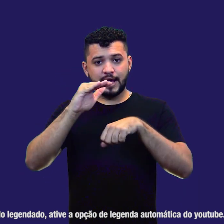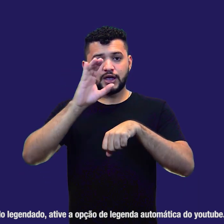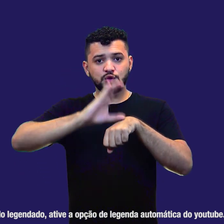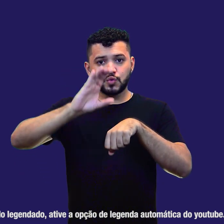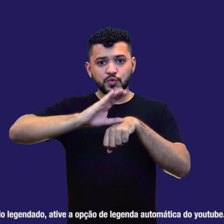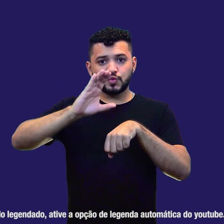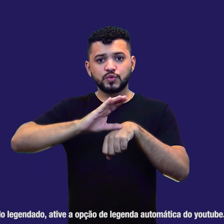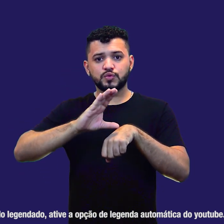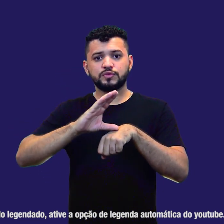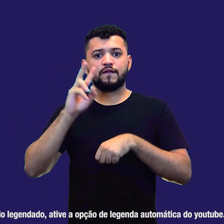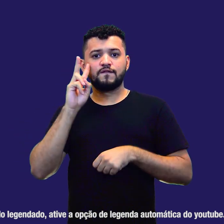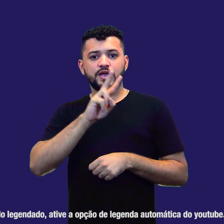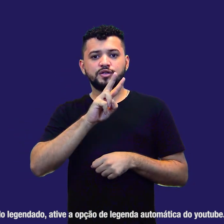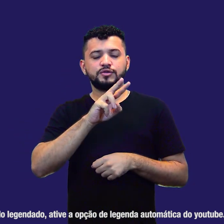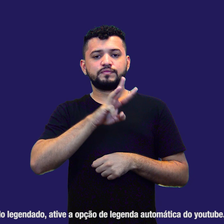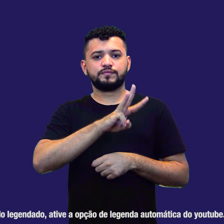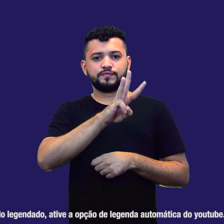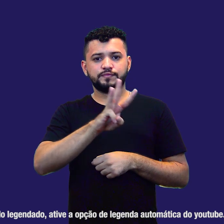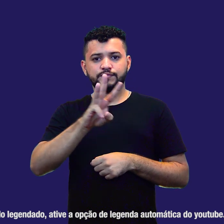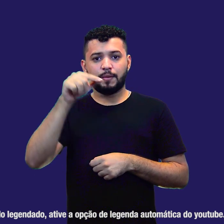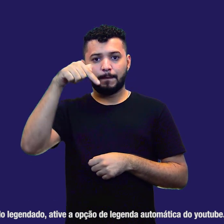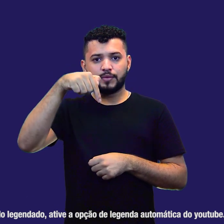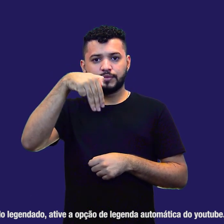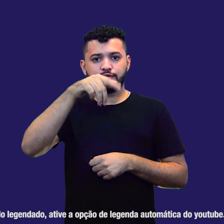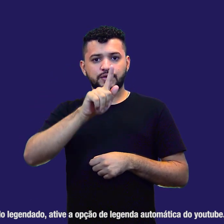cursos, acesse